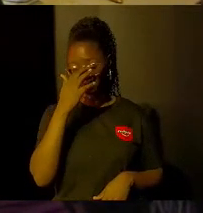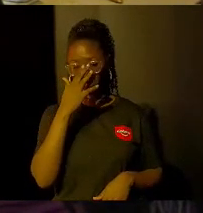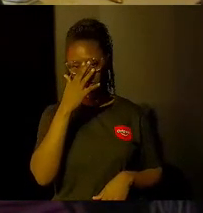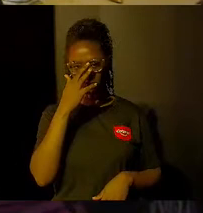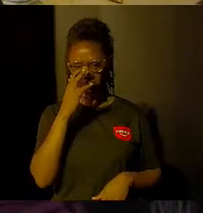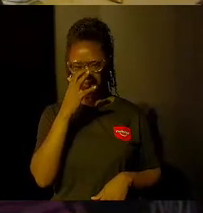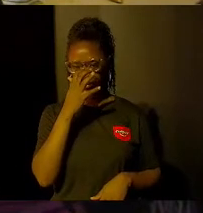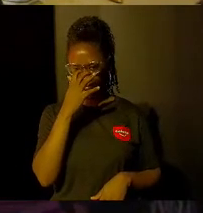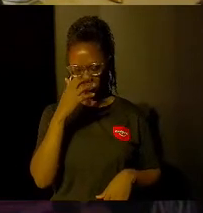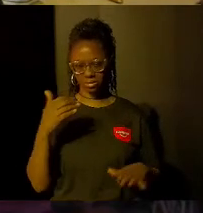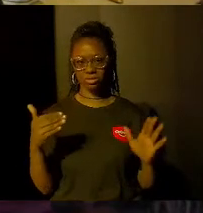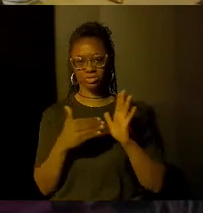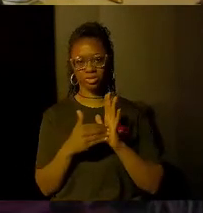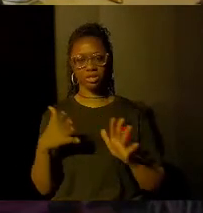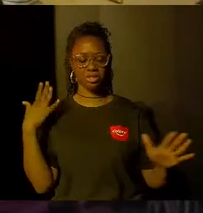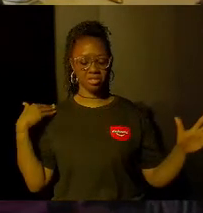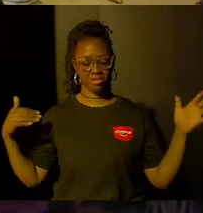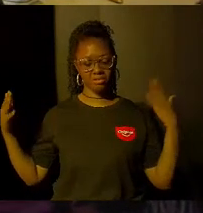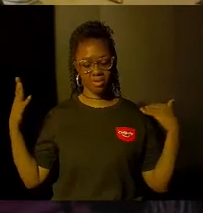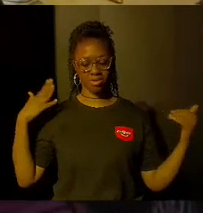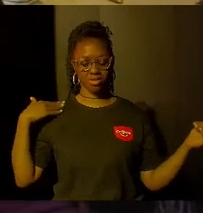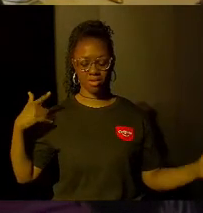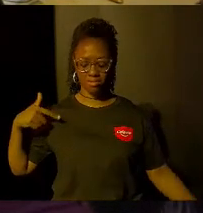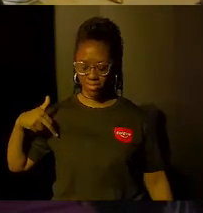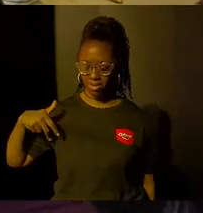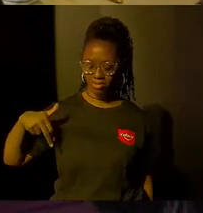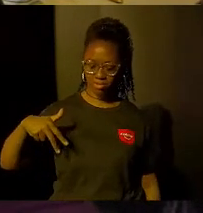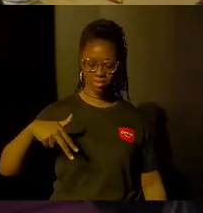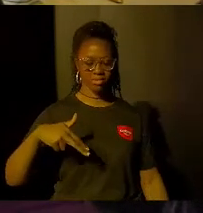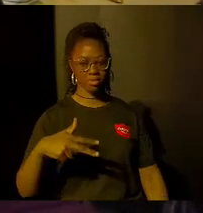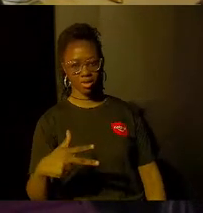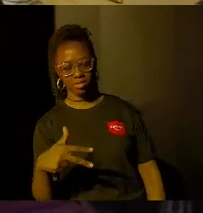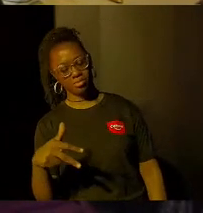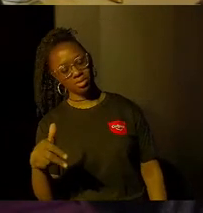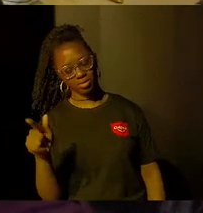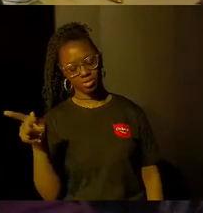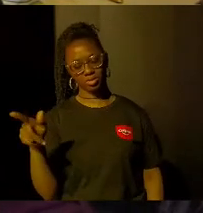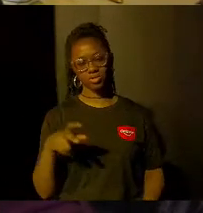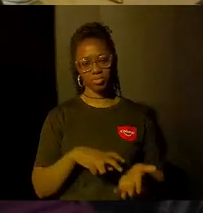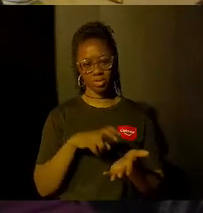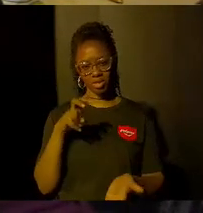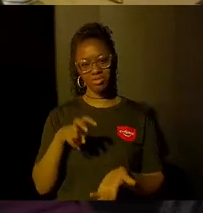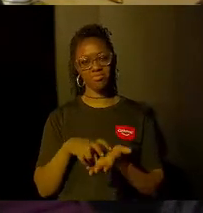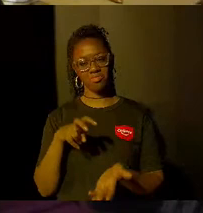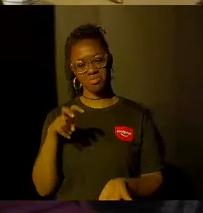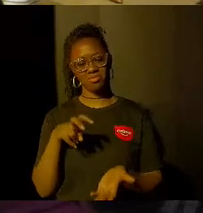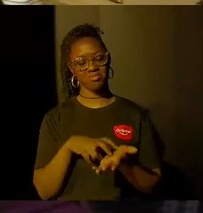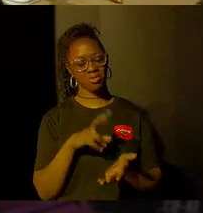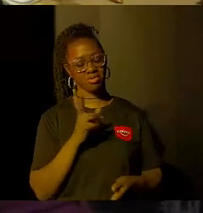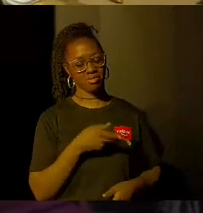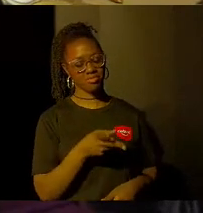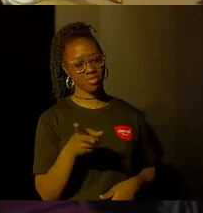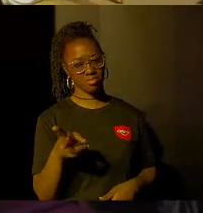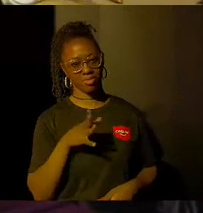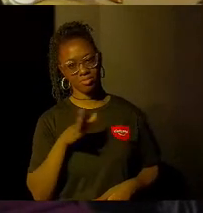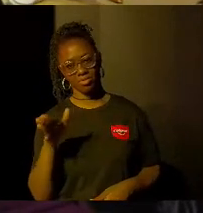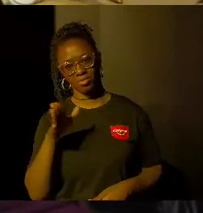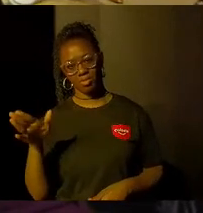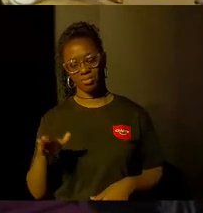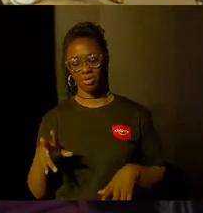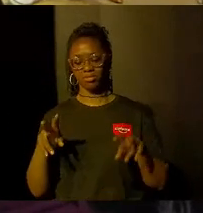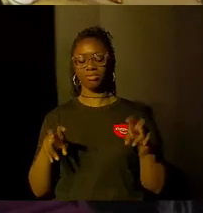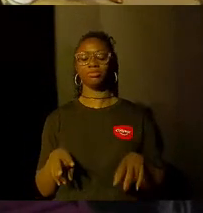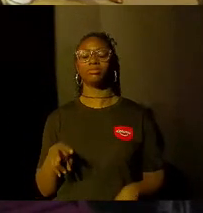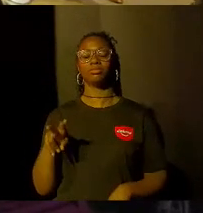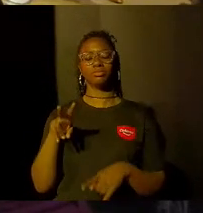o ponto final desses passeios pelo apartamento seu destino de todas as manhãs era varanda ali Ricardo se